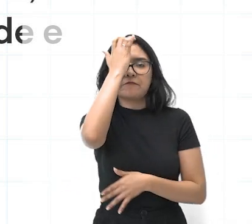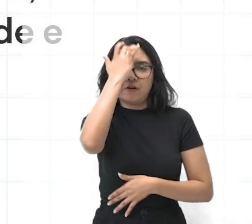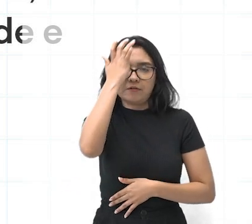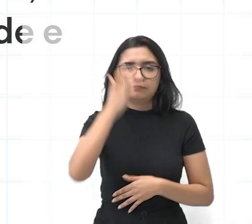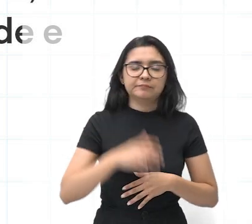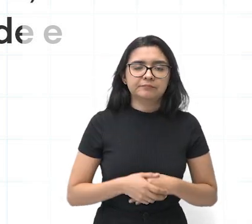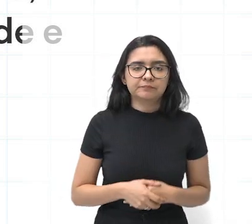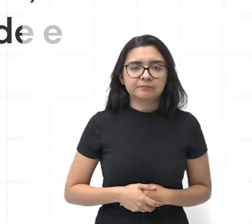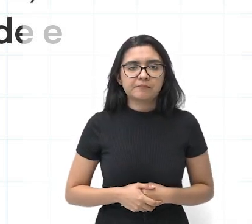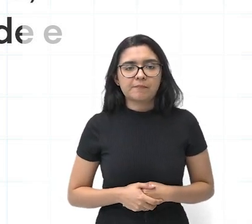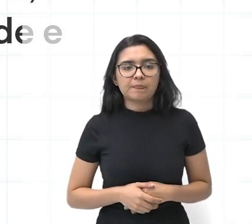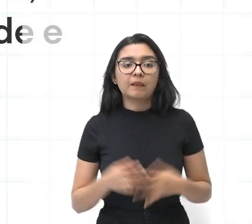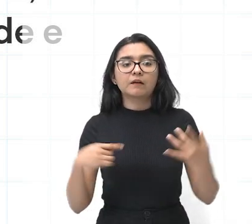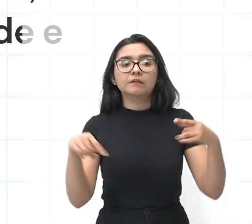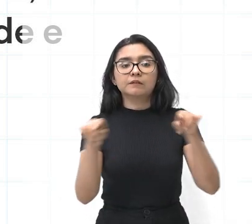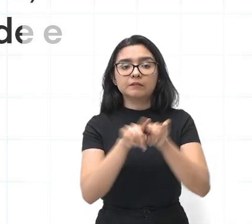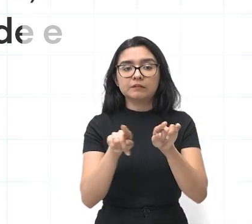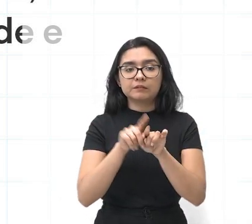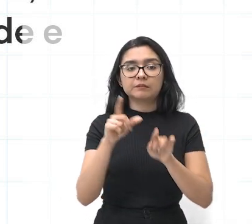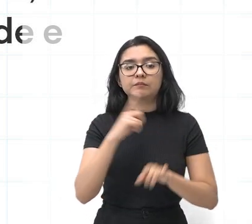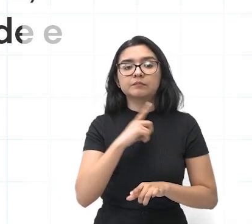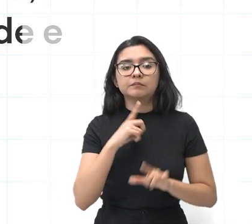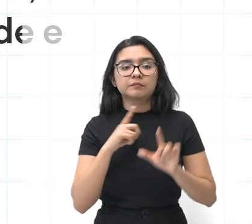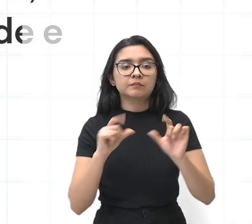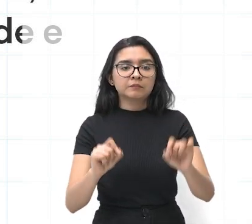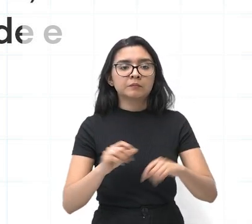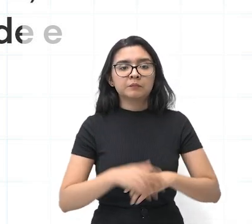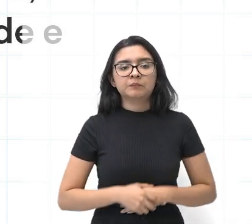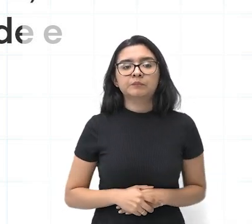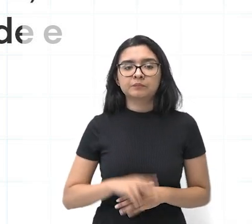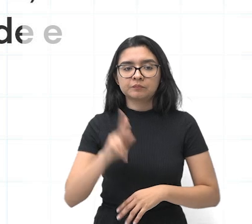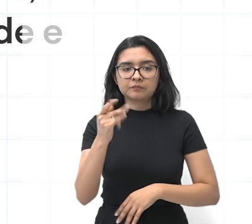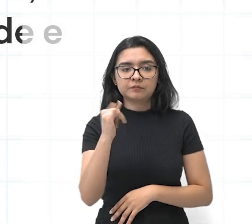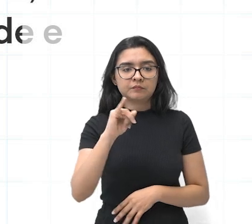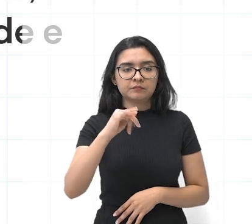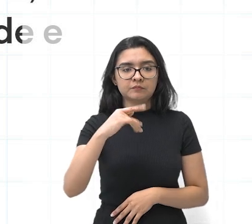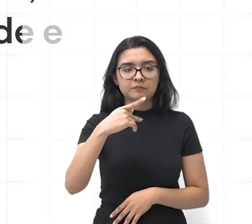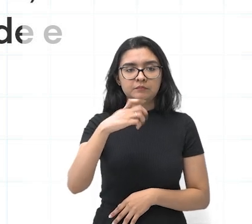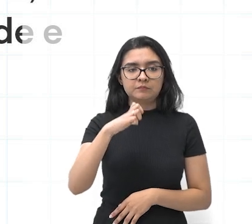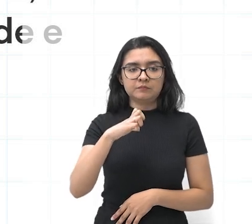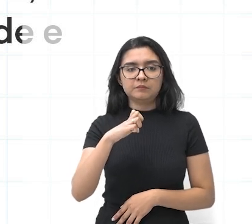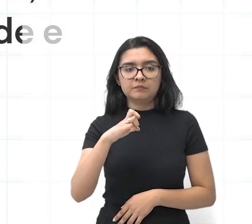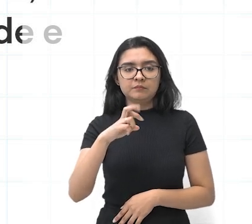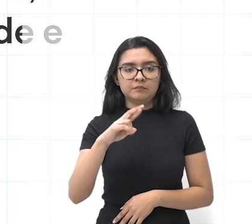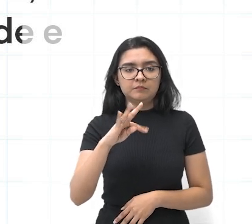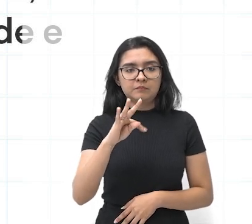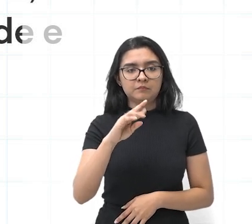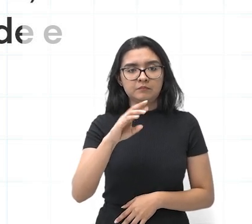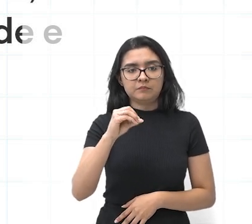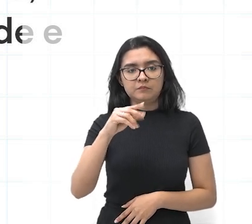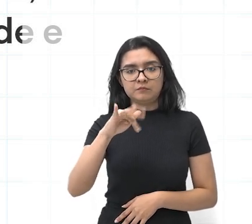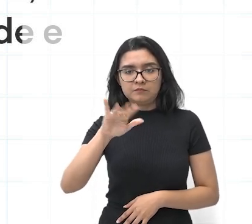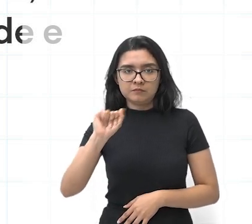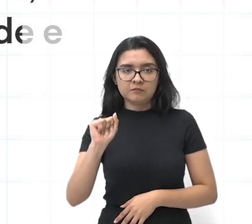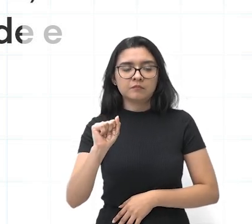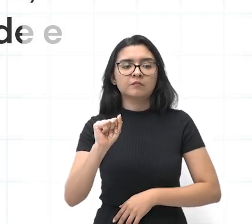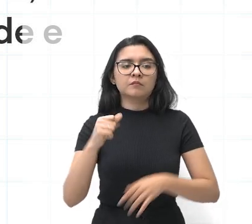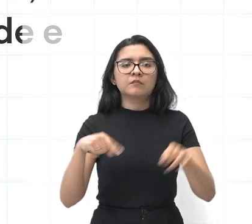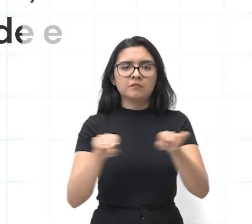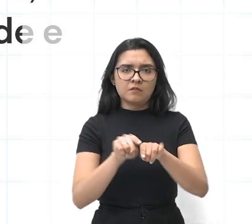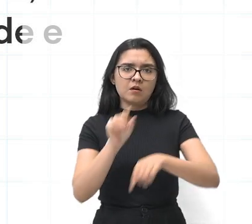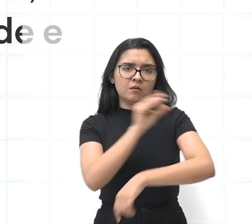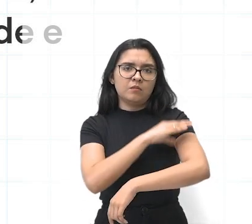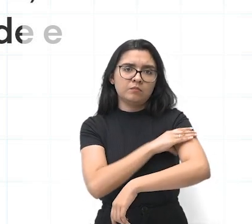né? Também tem a questão da hipertrofia muscular. Sério, professora, sério, vocês já viram aí os